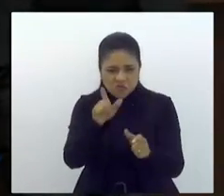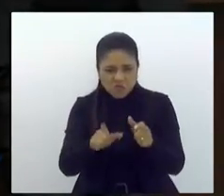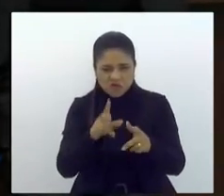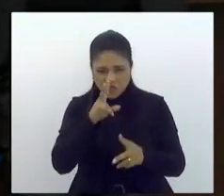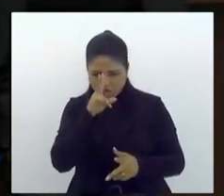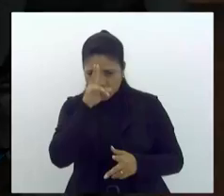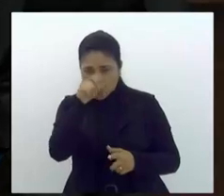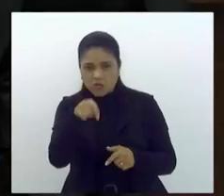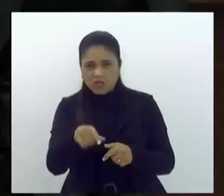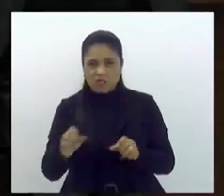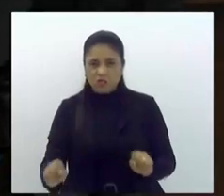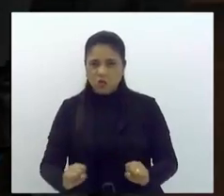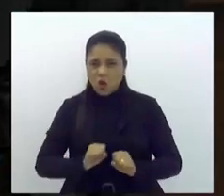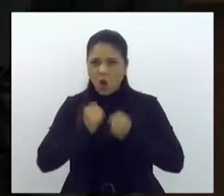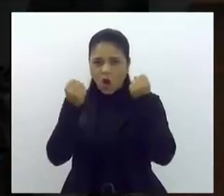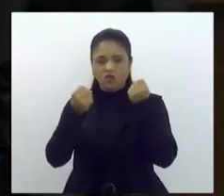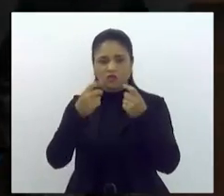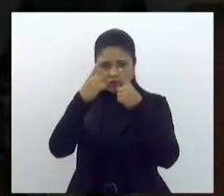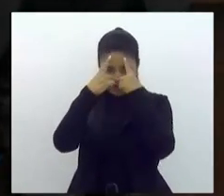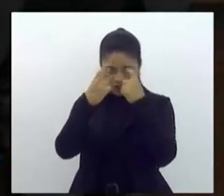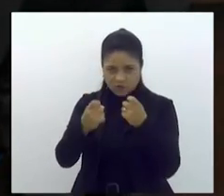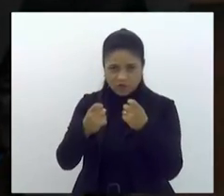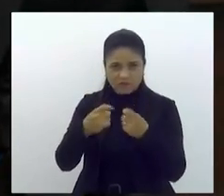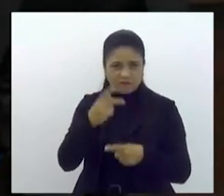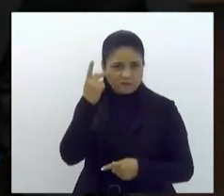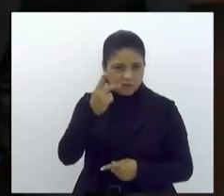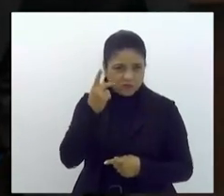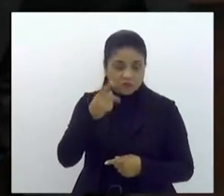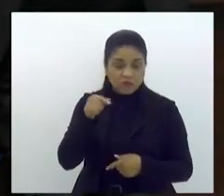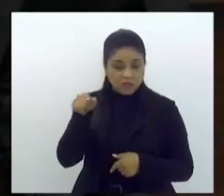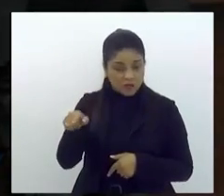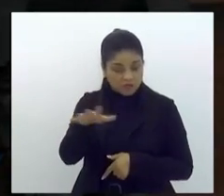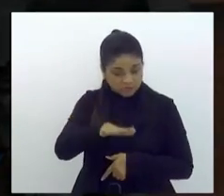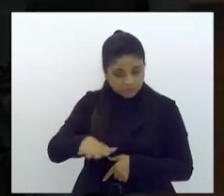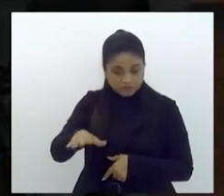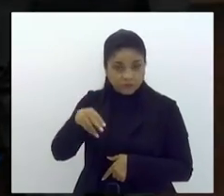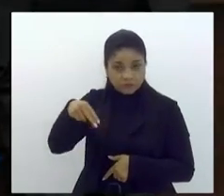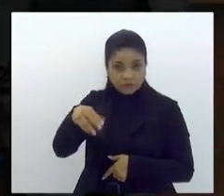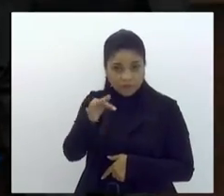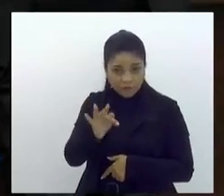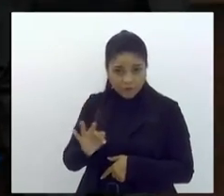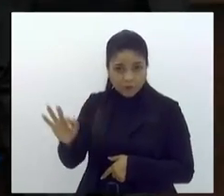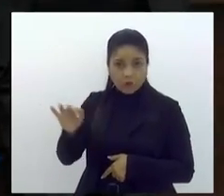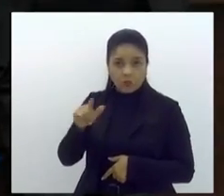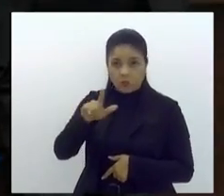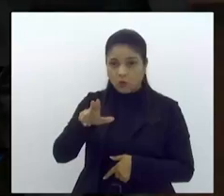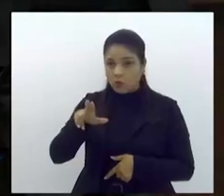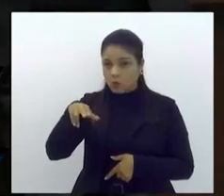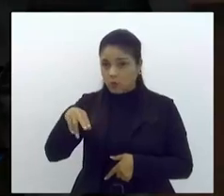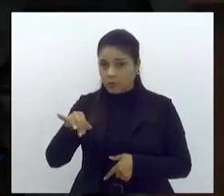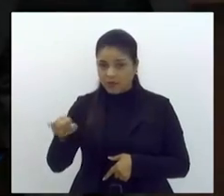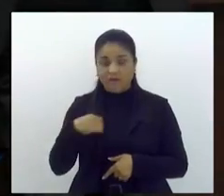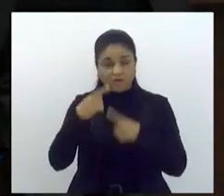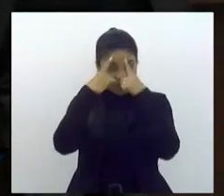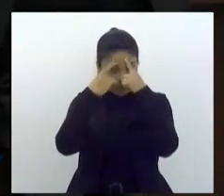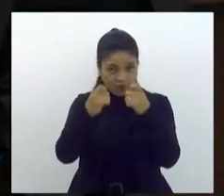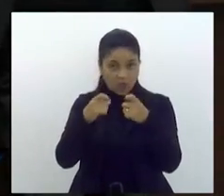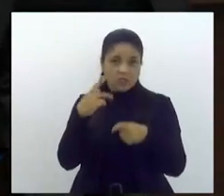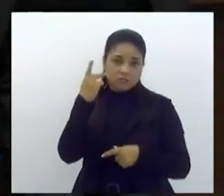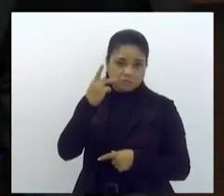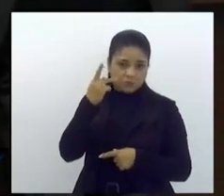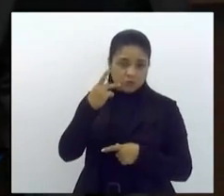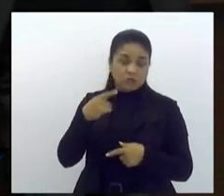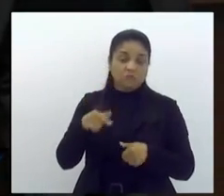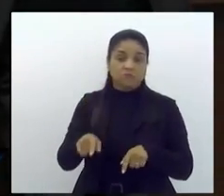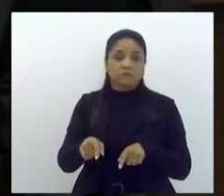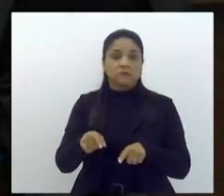tá fortalecendo a violência política o que houve e Nova Friburgo que houve Lumiar foi violência política que tem que ser